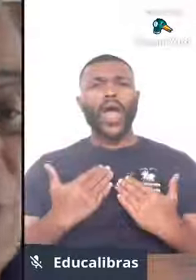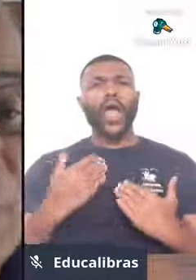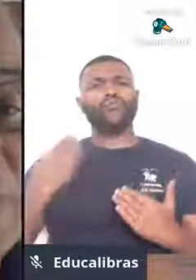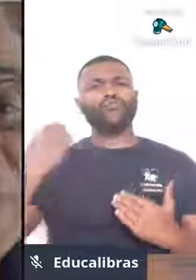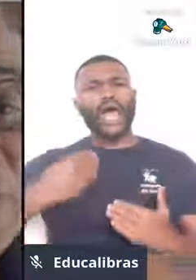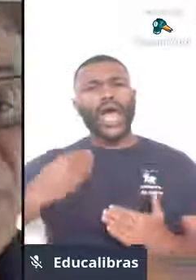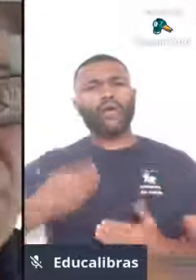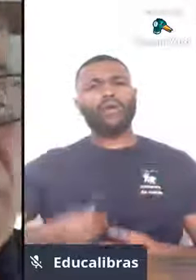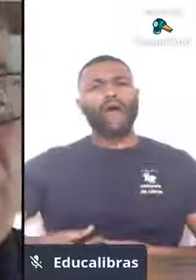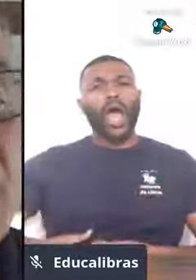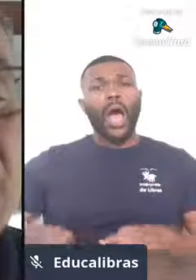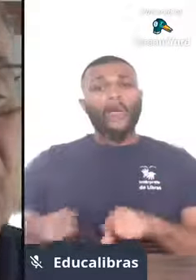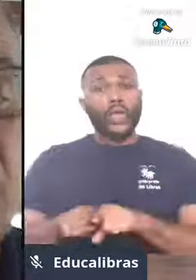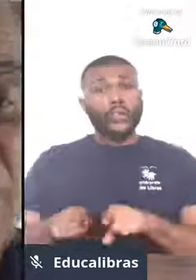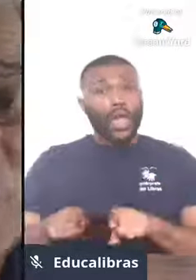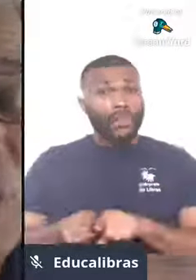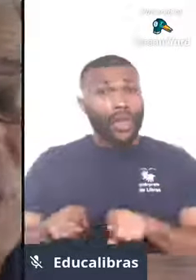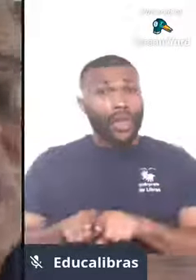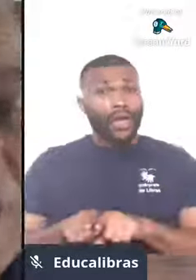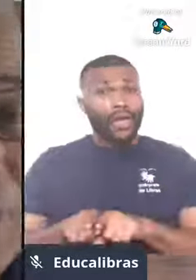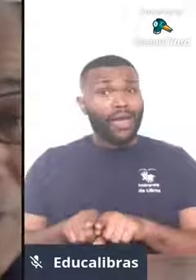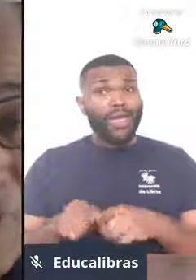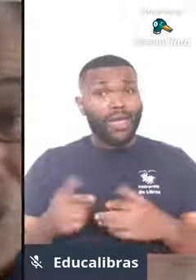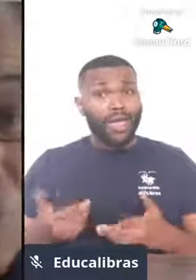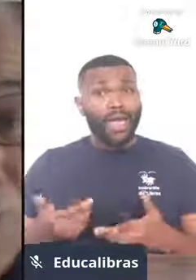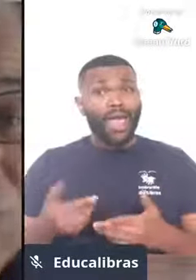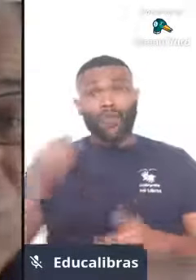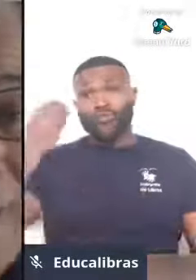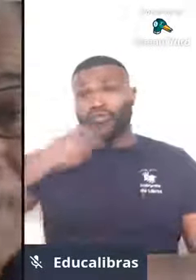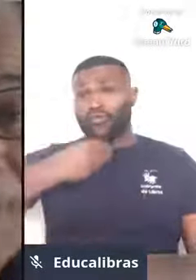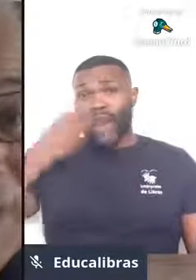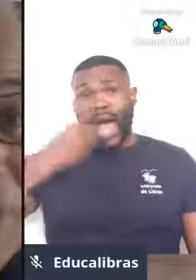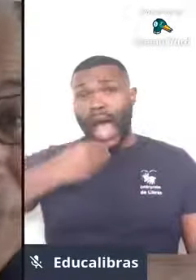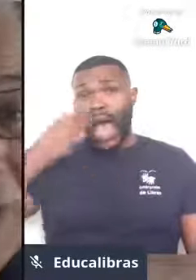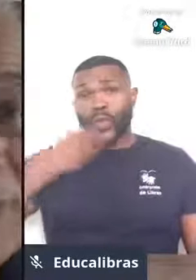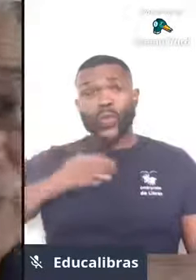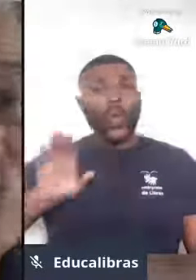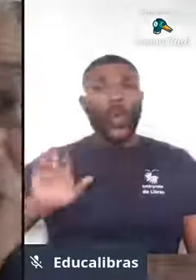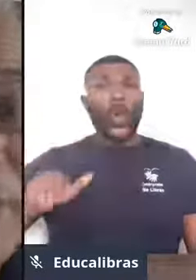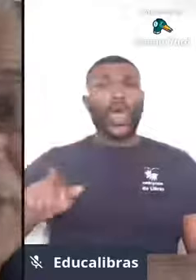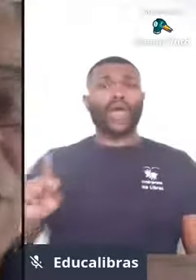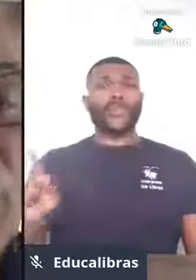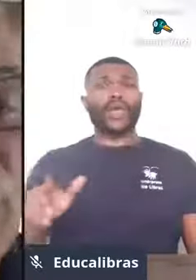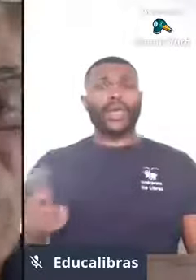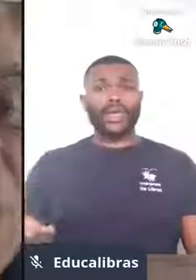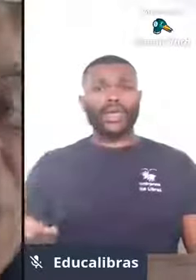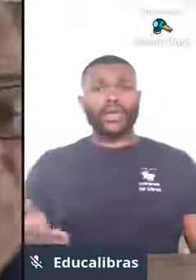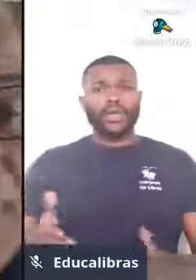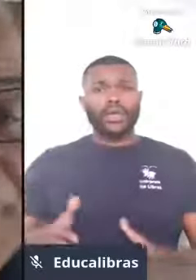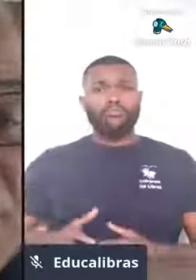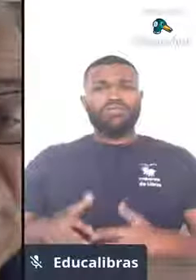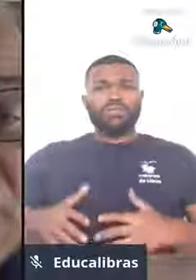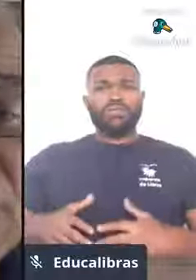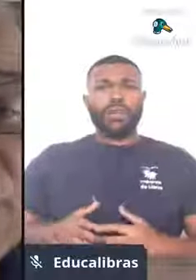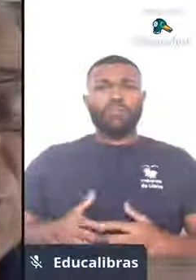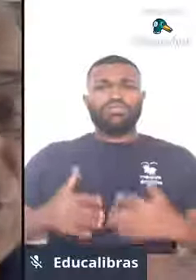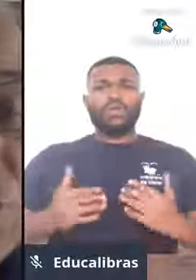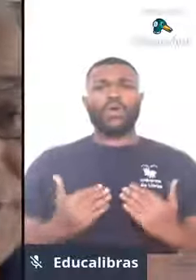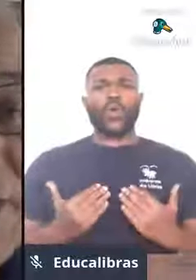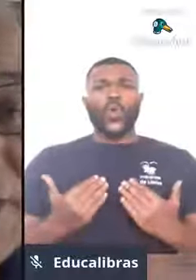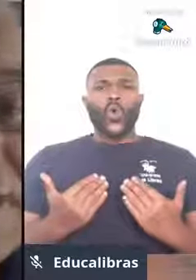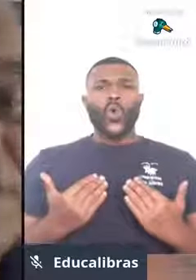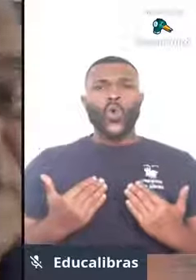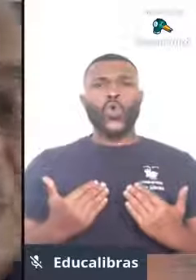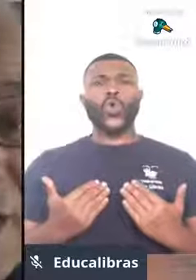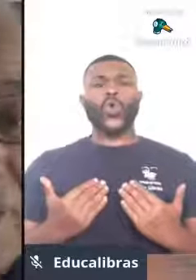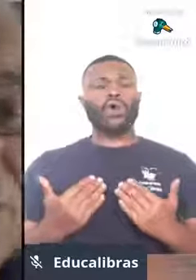meu, por exemplo, o diafragma, ele é um pouco fraco, ele não funciona muito bem, dando aquele impulsionamento para o pulmão. Então, as pessoas com